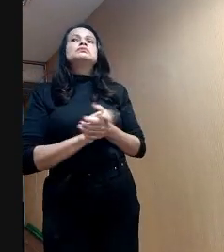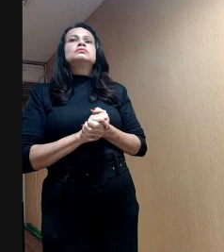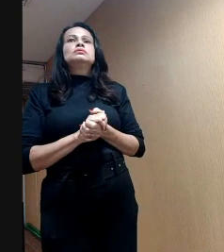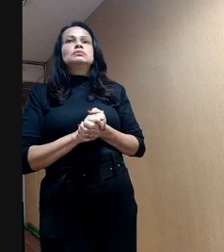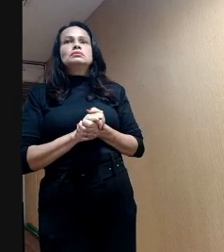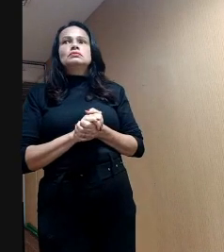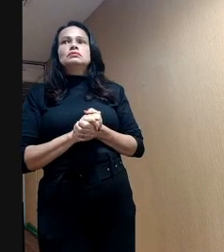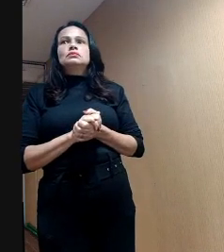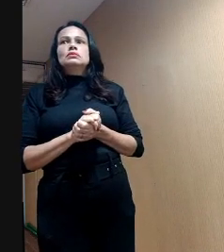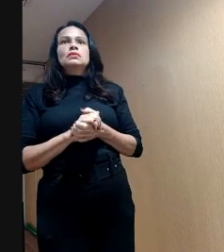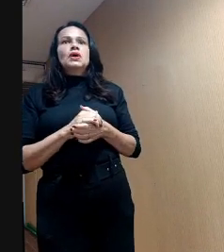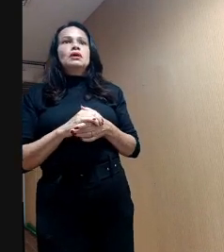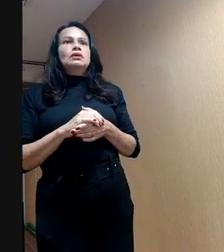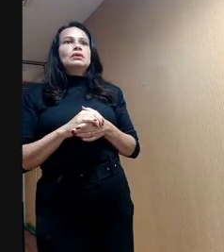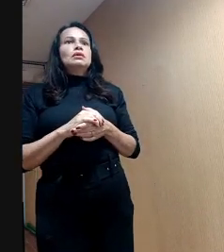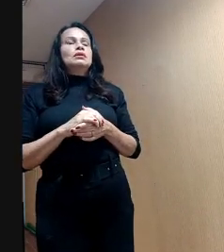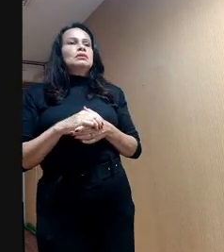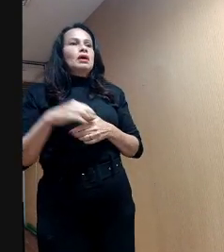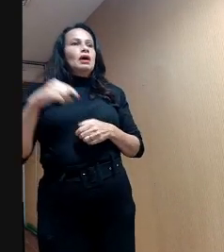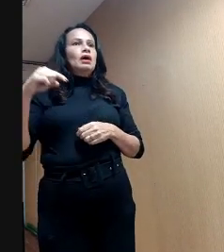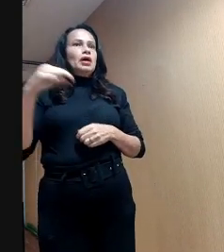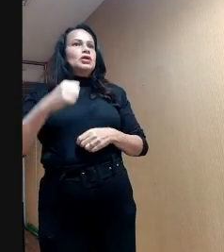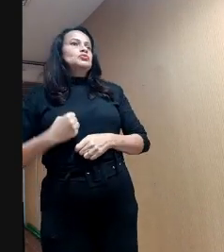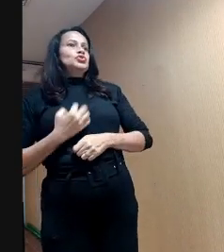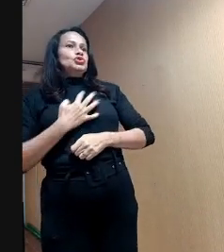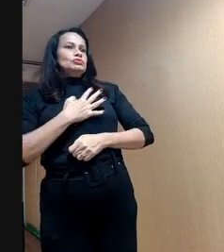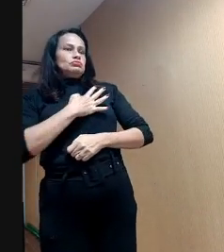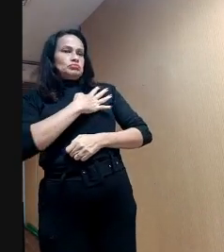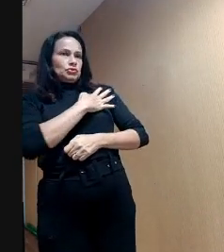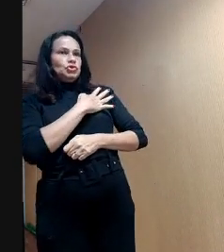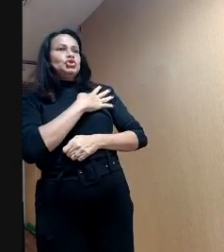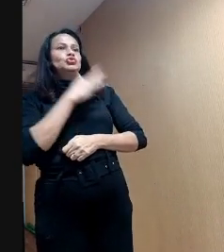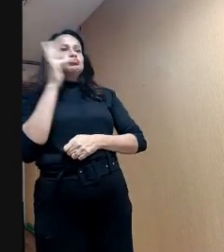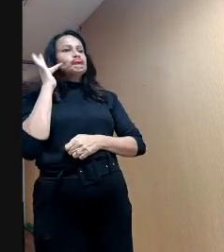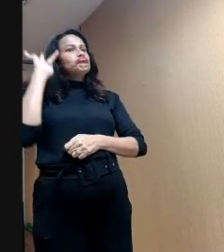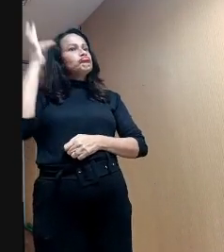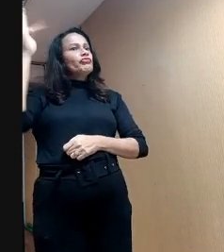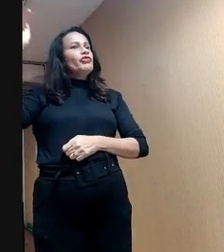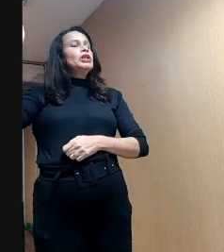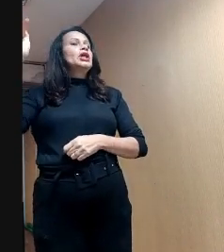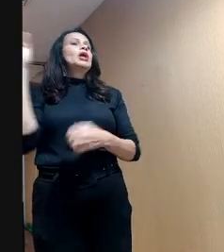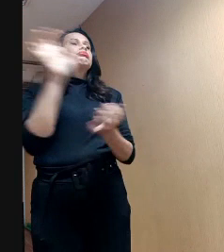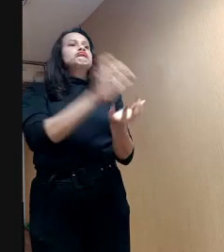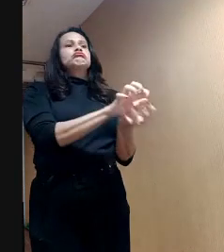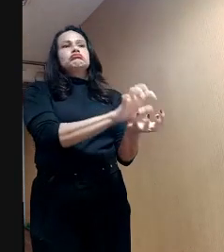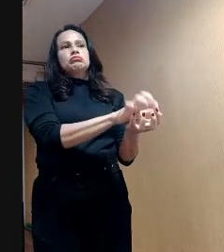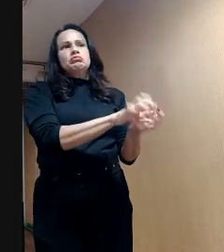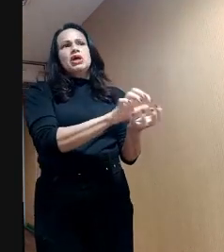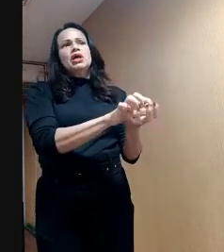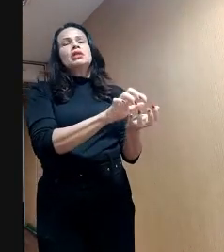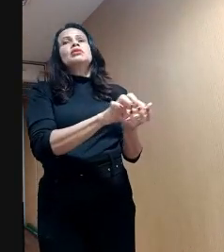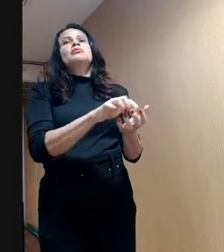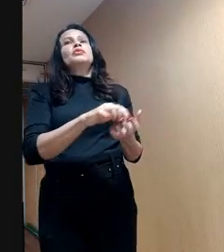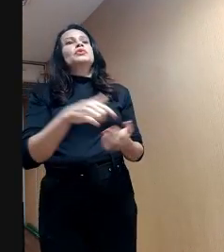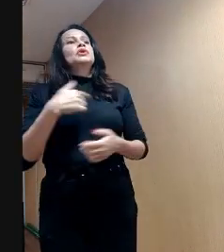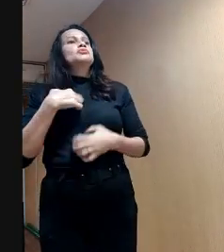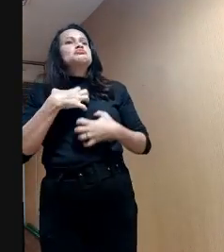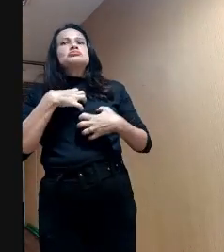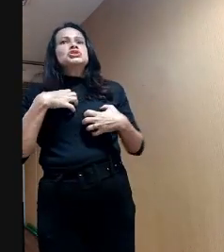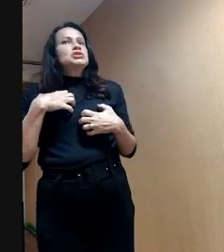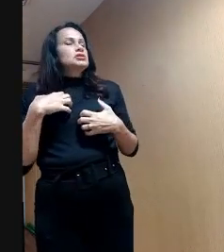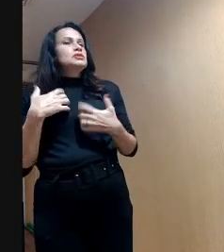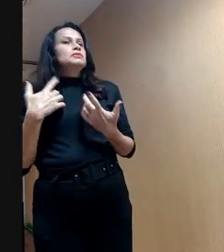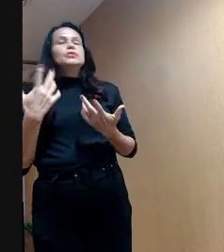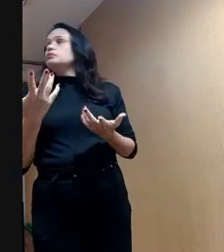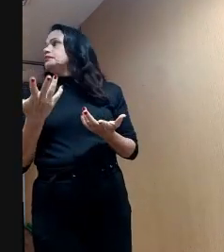desenvolvendo no Instituto Federal de Pernambuco. Então, um evento anual, né, uma celebração do conhecimento, né, celebração da